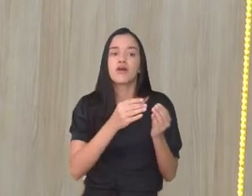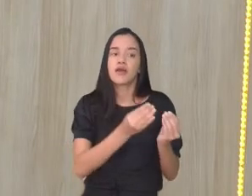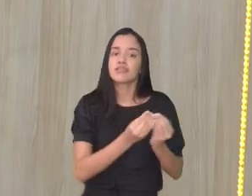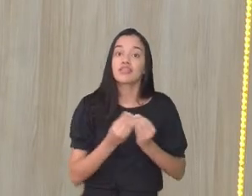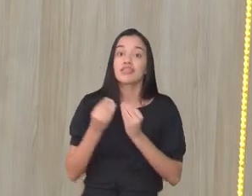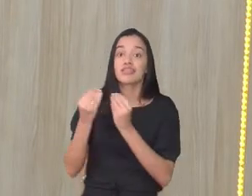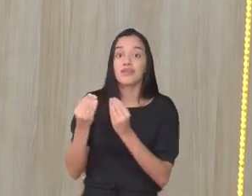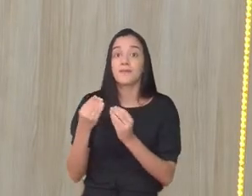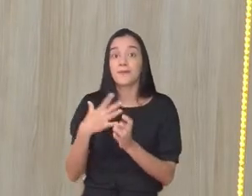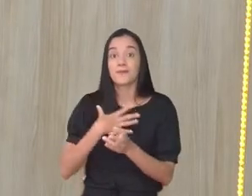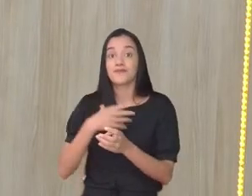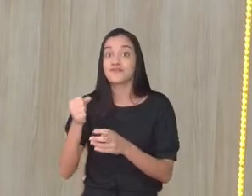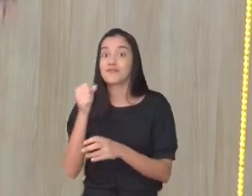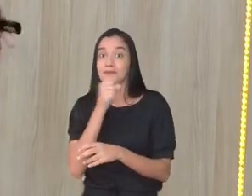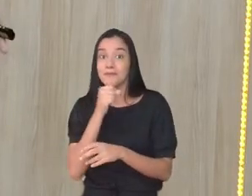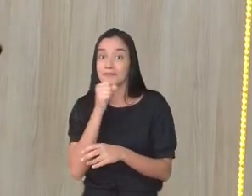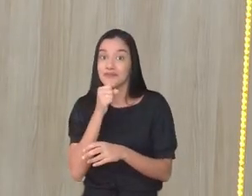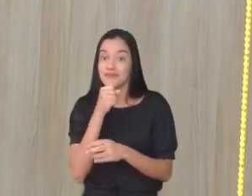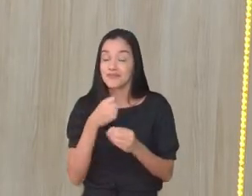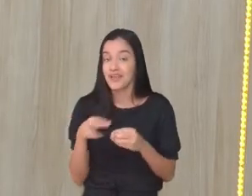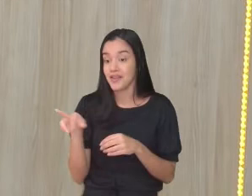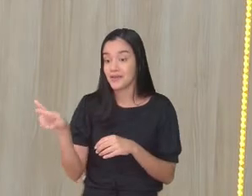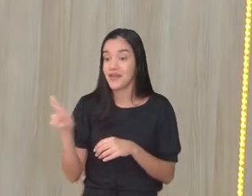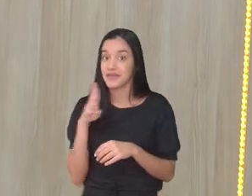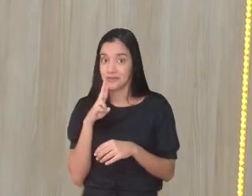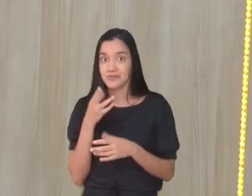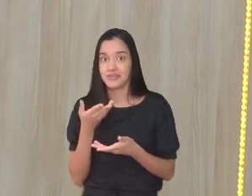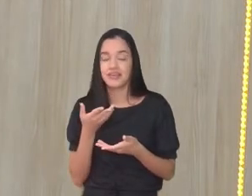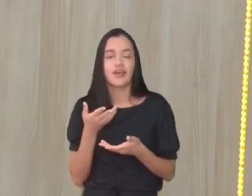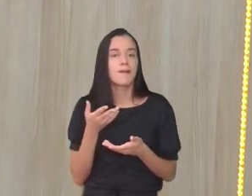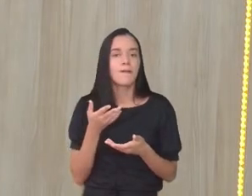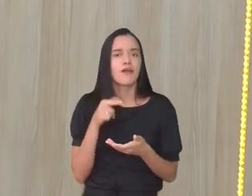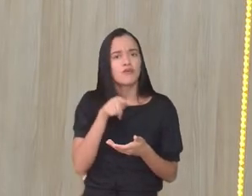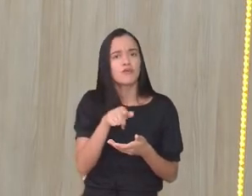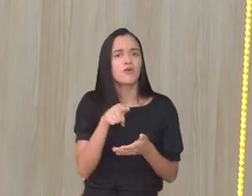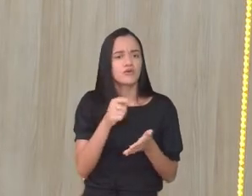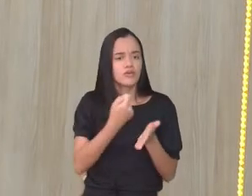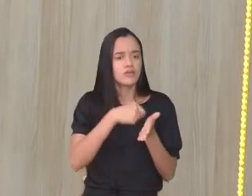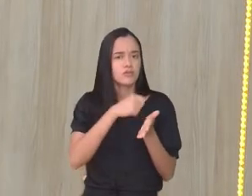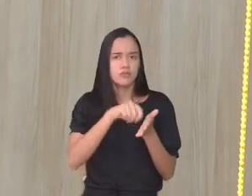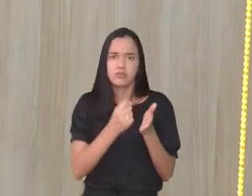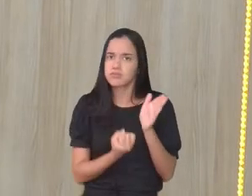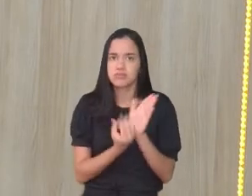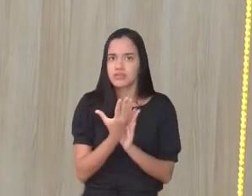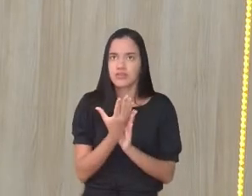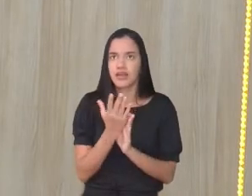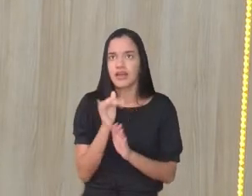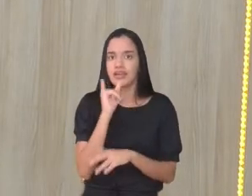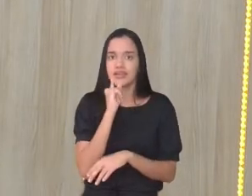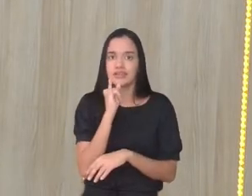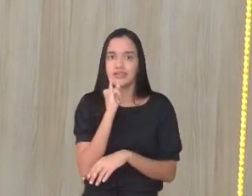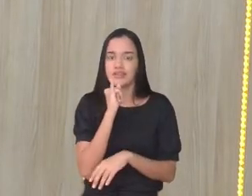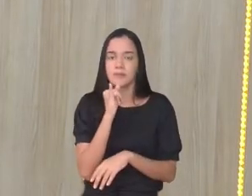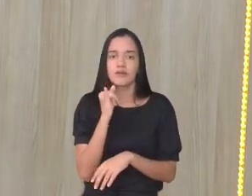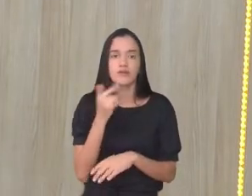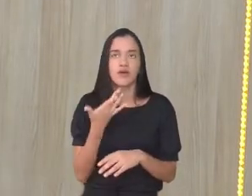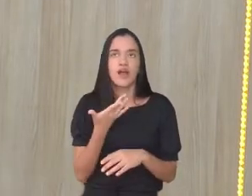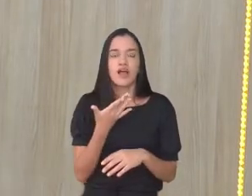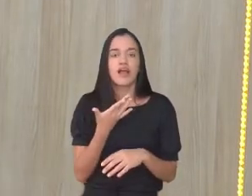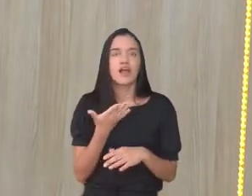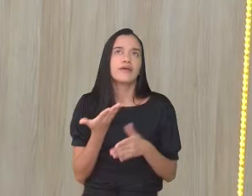E você, se você não tem um irmão, você faz para você responder. Então, tipo, eu posso colocar quanto